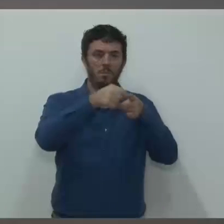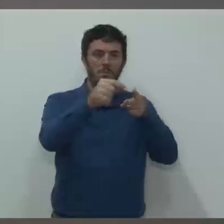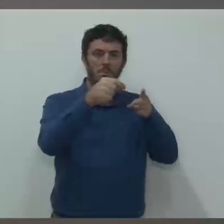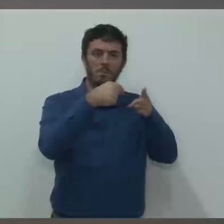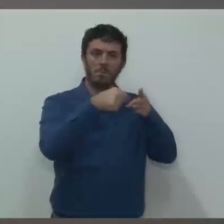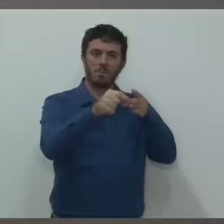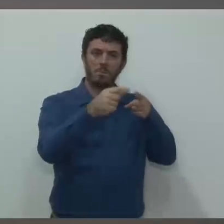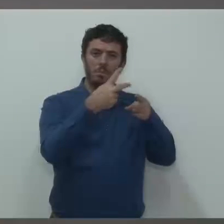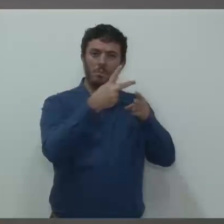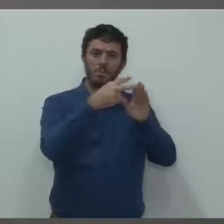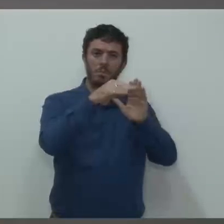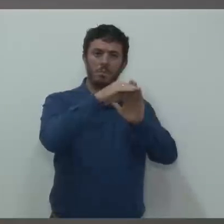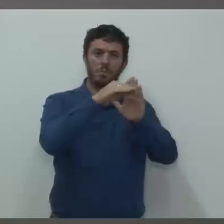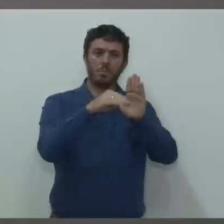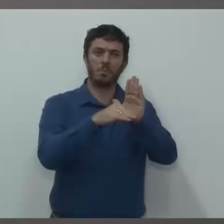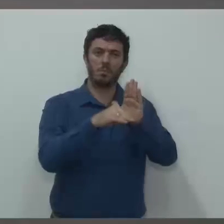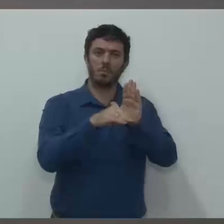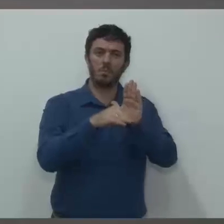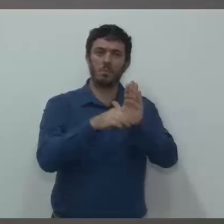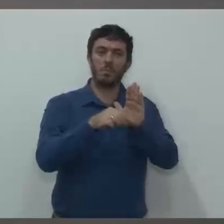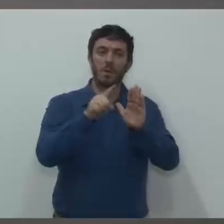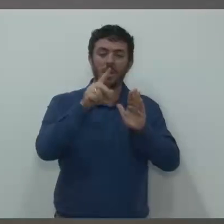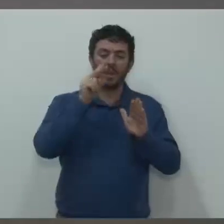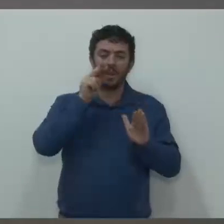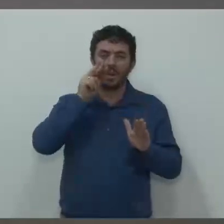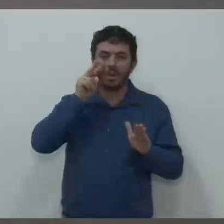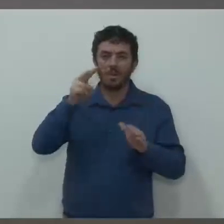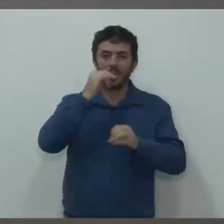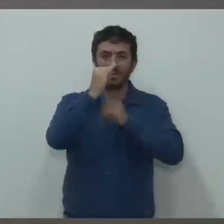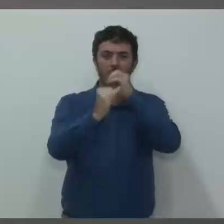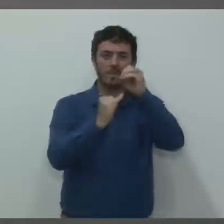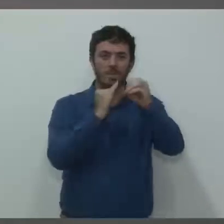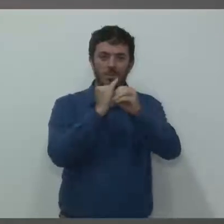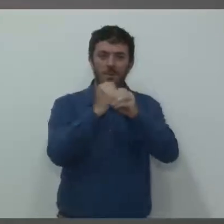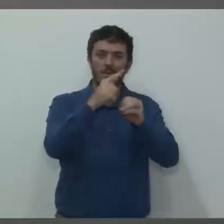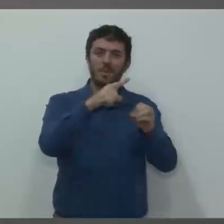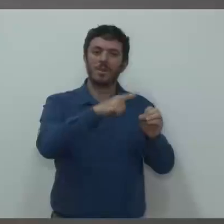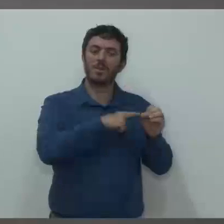comissionado, já está em maio de 2019, a lista do salário, mas o